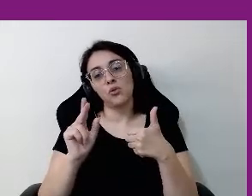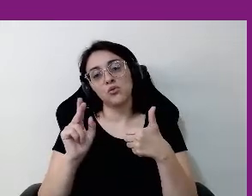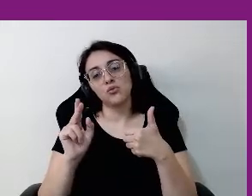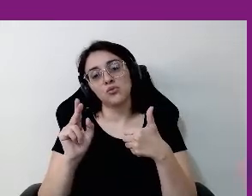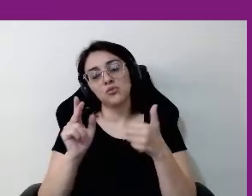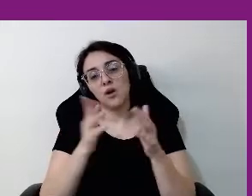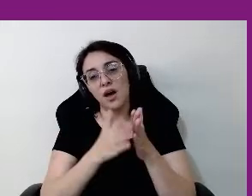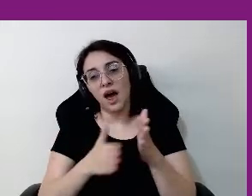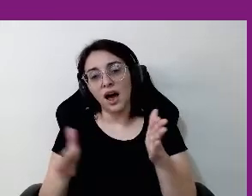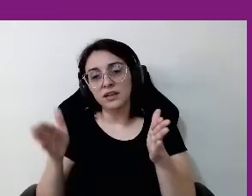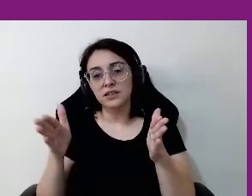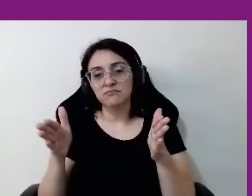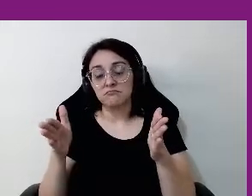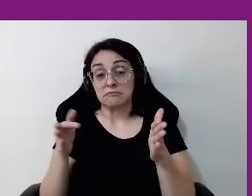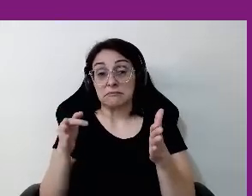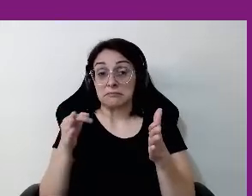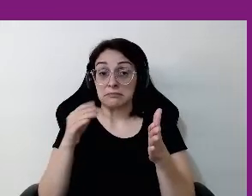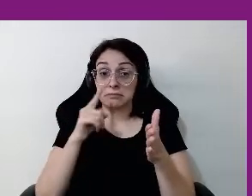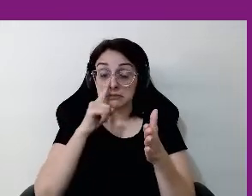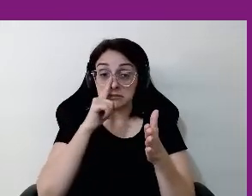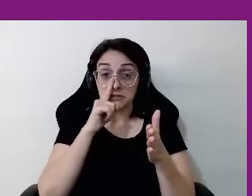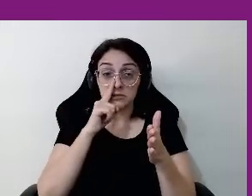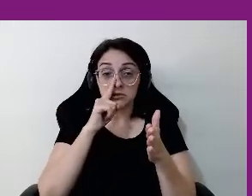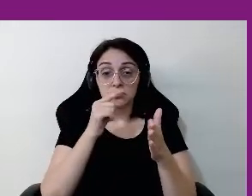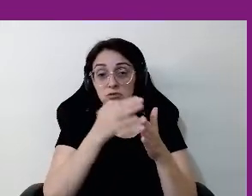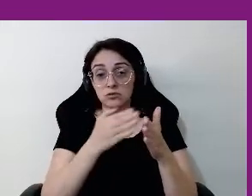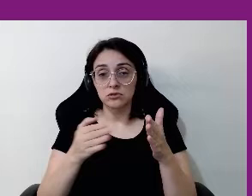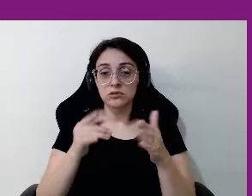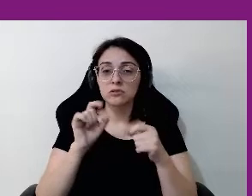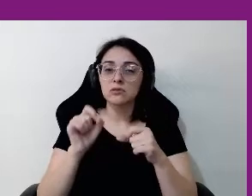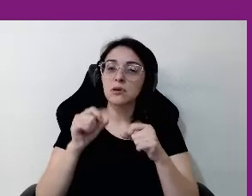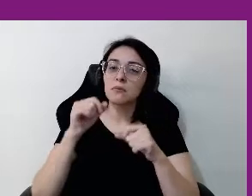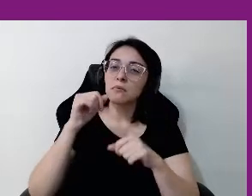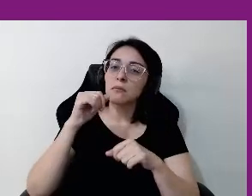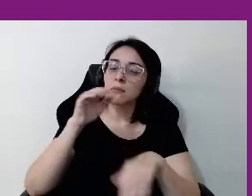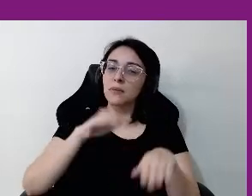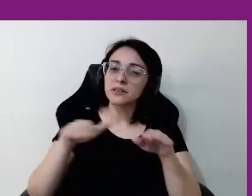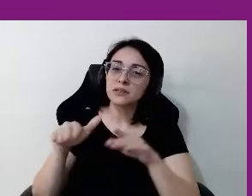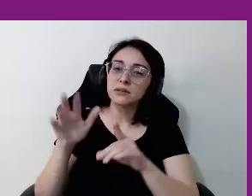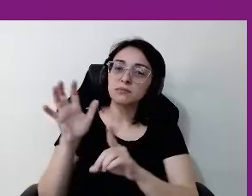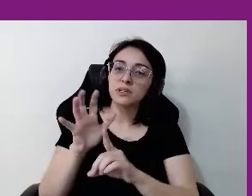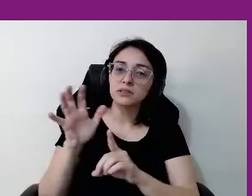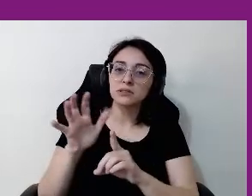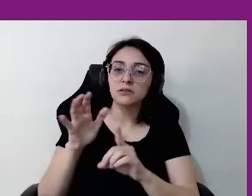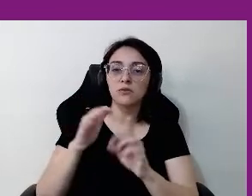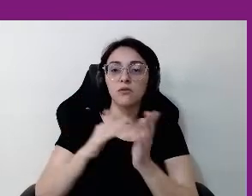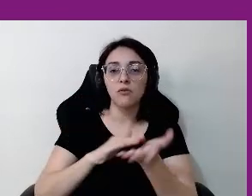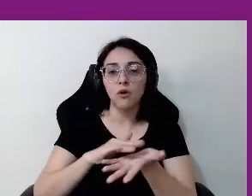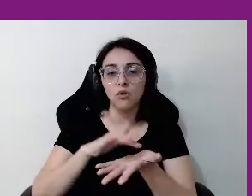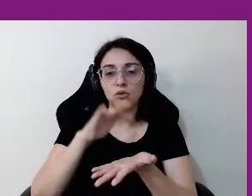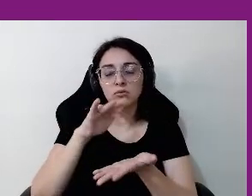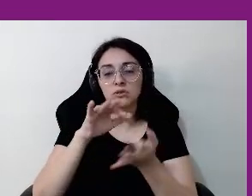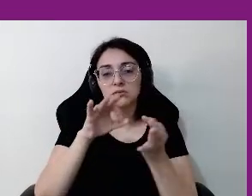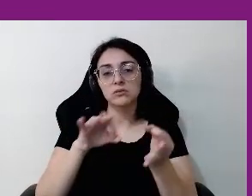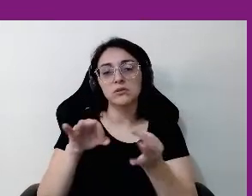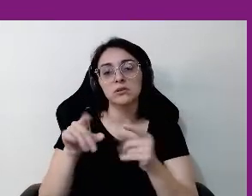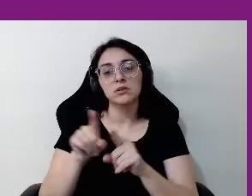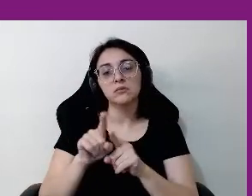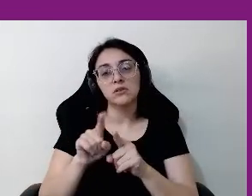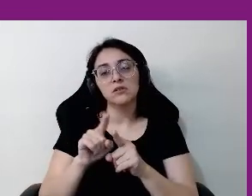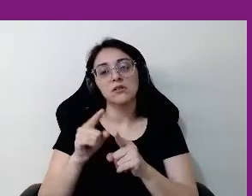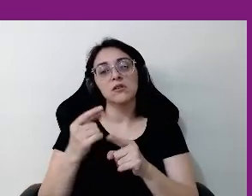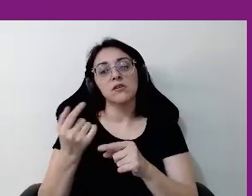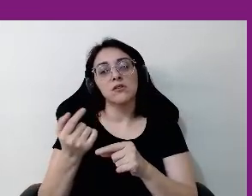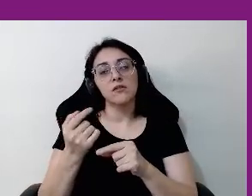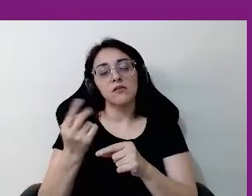na área crítica, na zona clínica. Isso com base na pressão, volume corrente e o valor